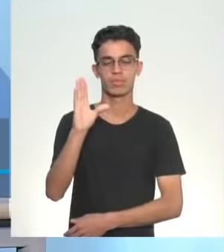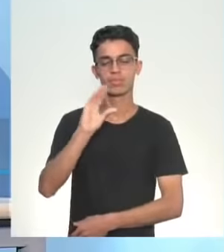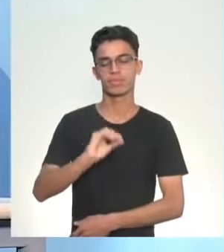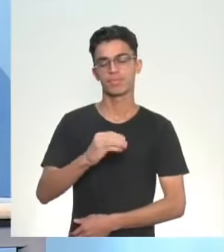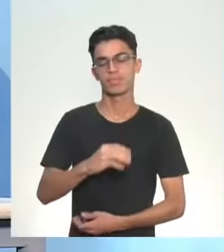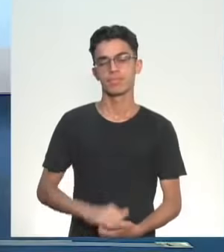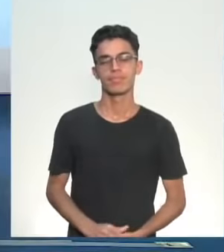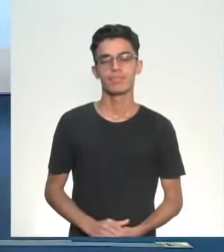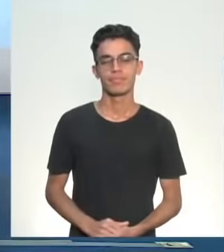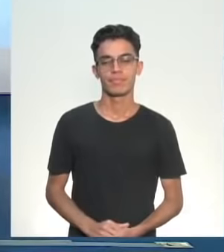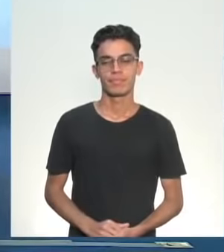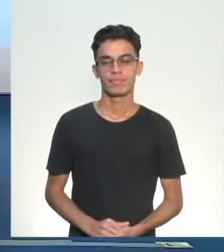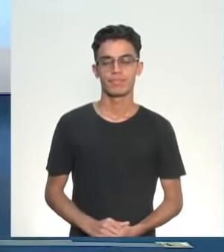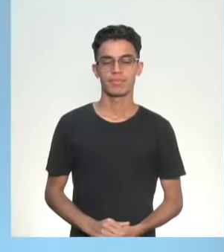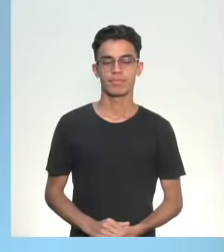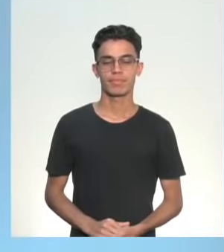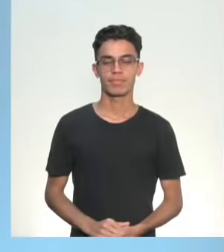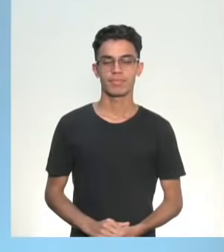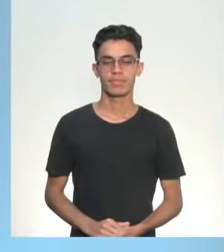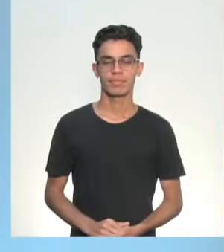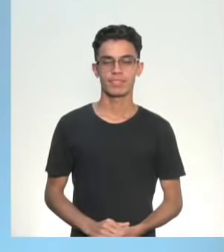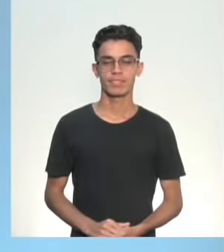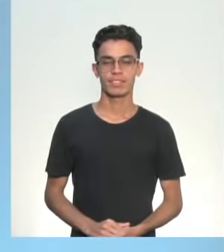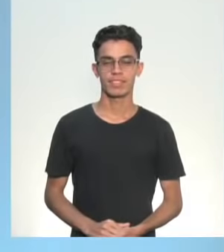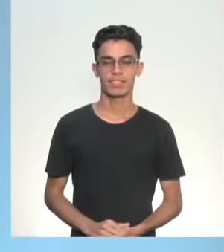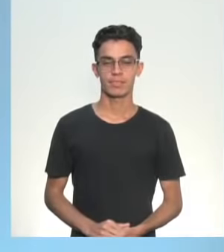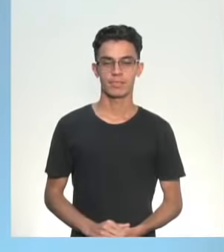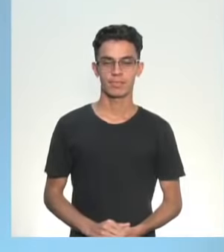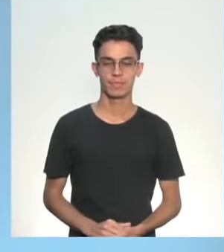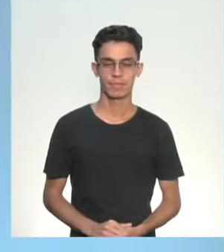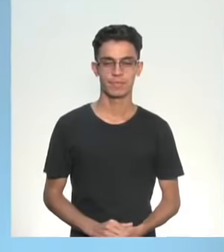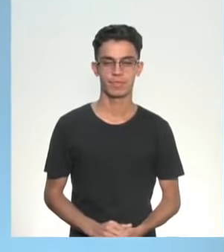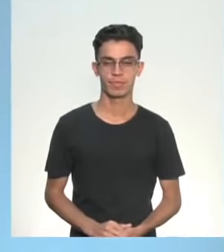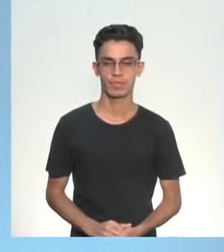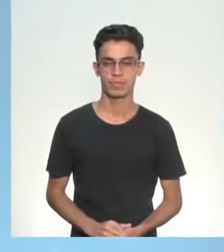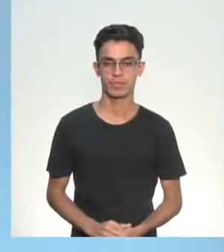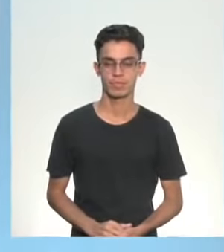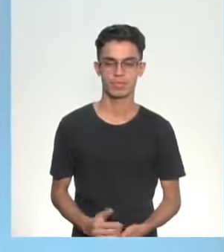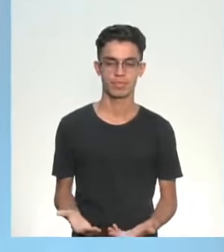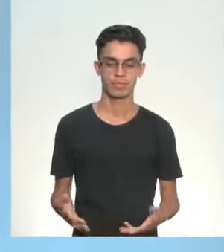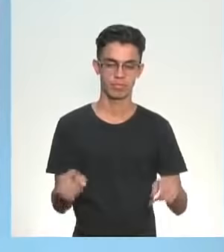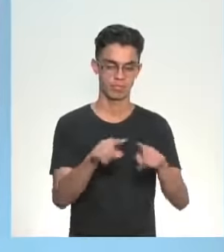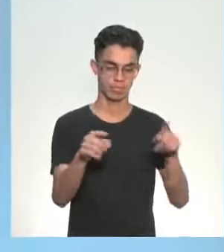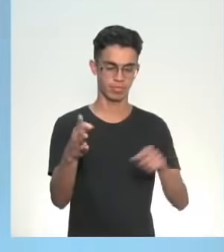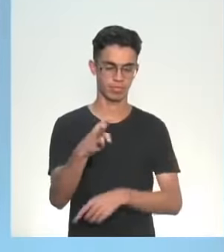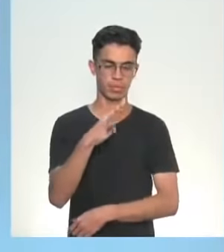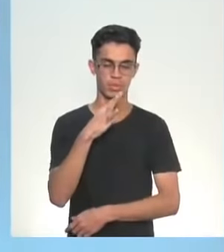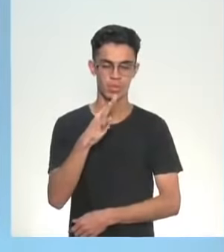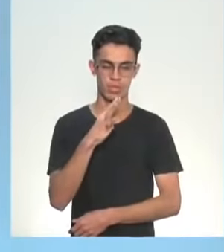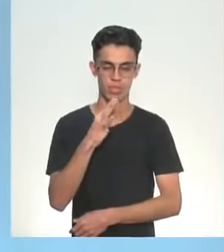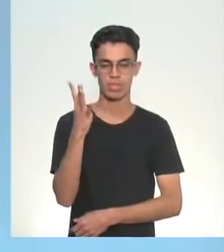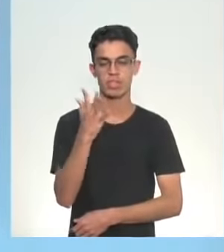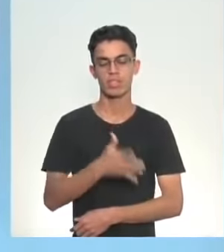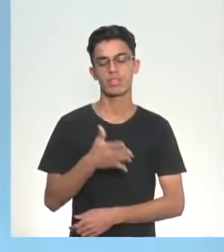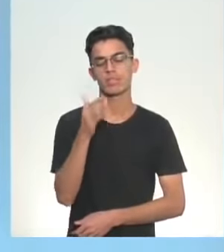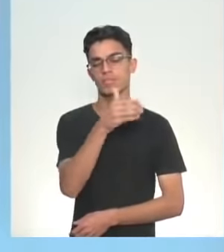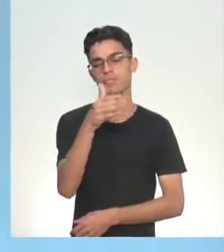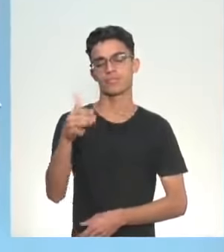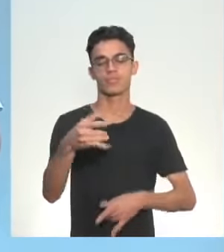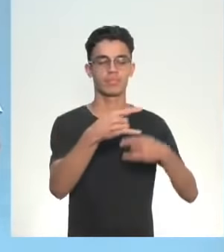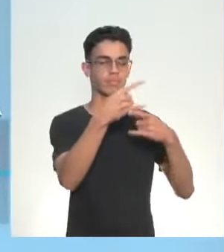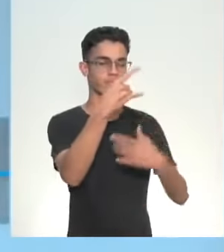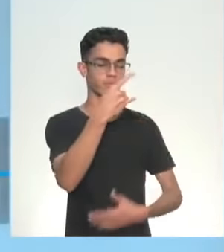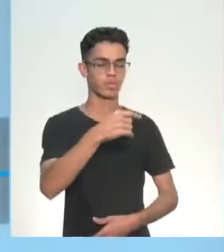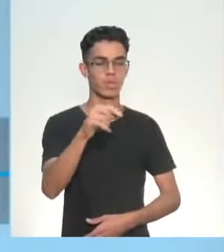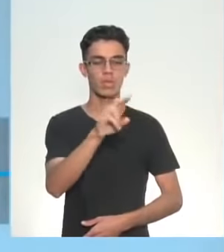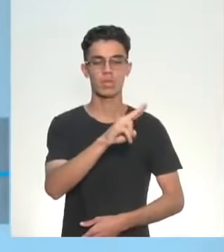that things would be Easy they fork né ele estava ele falou que você já conhece o procedimento então participar da